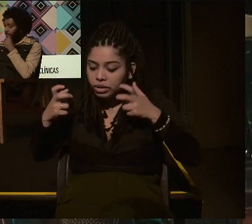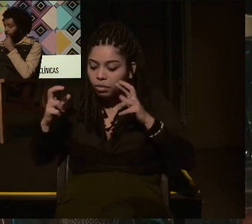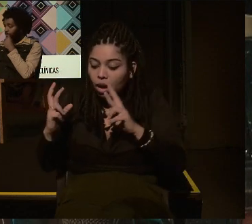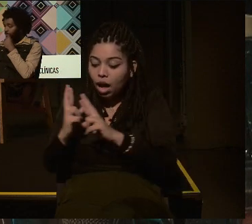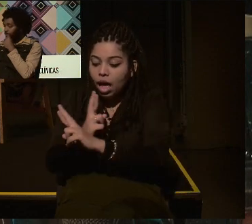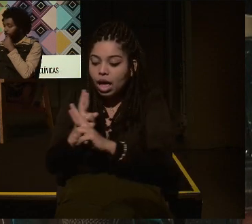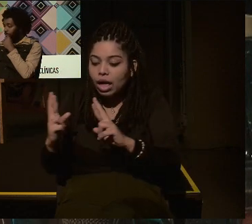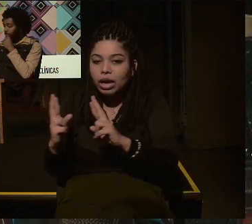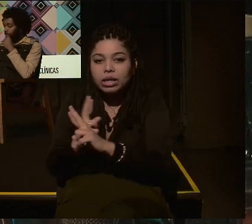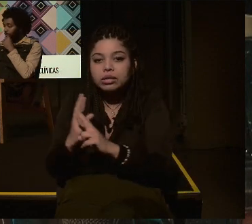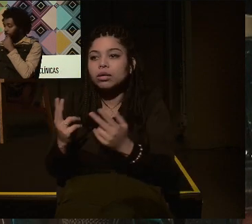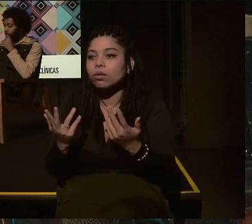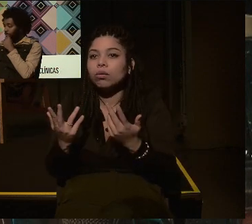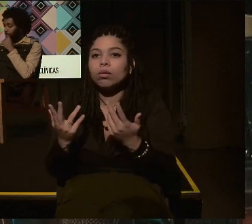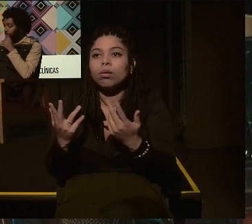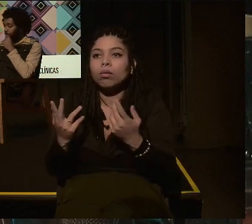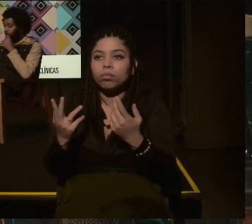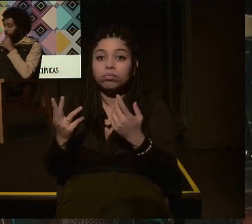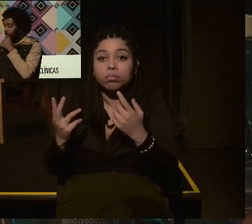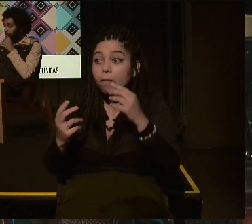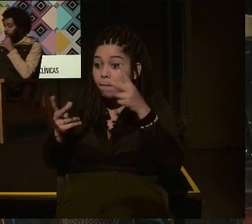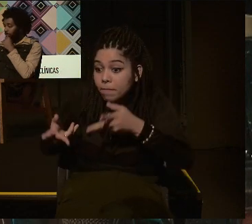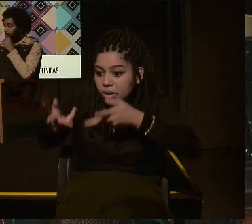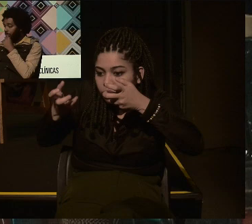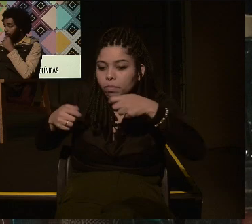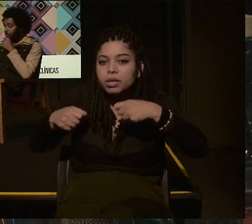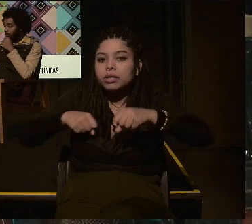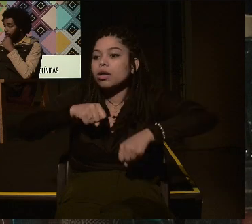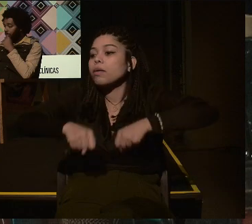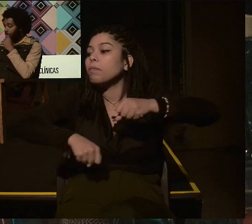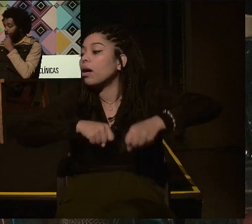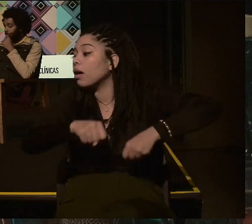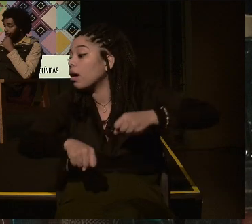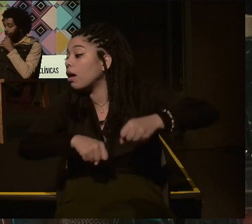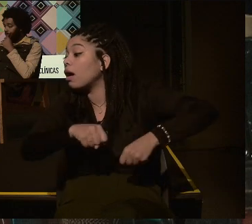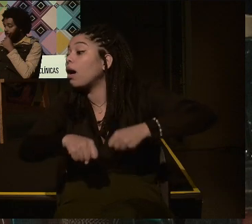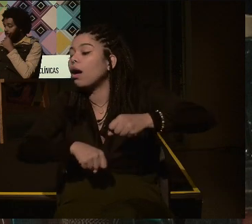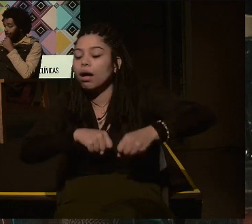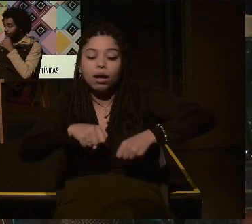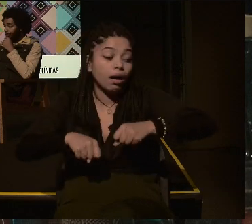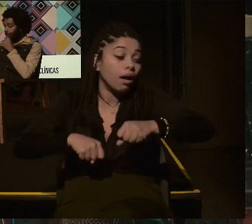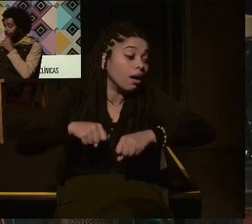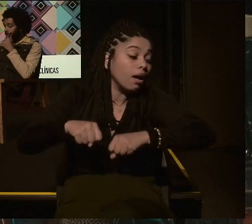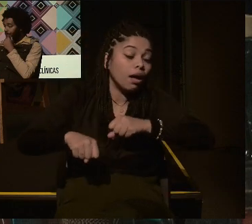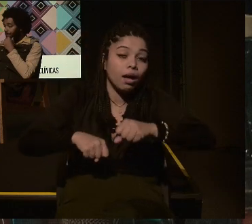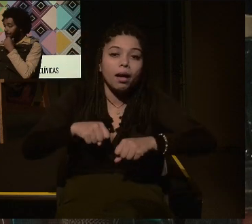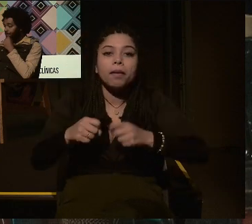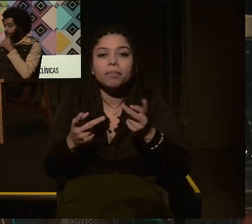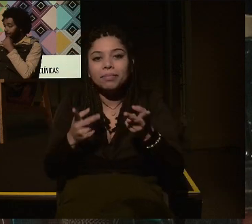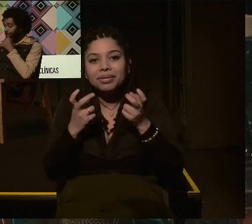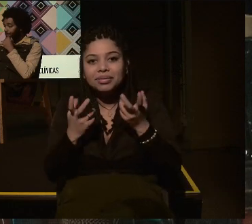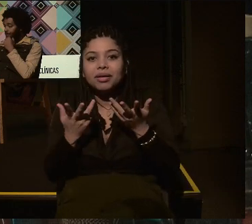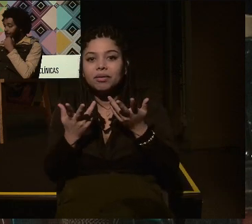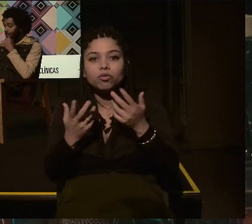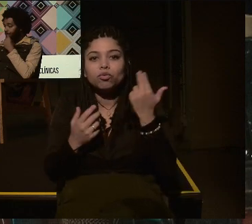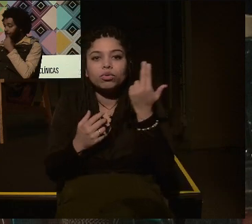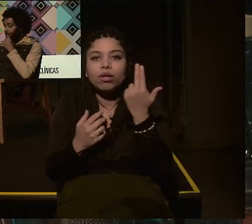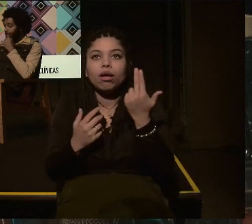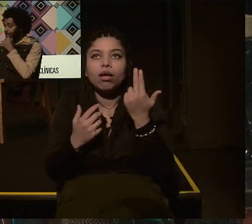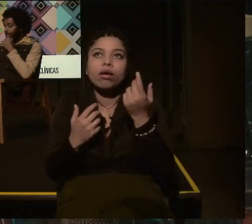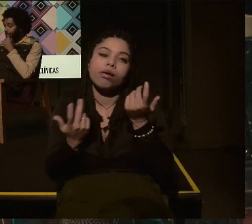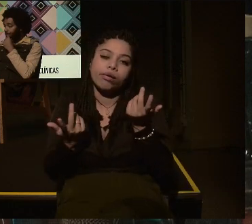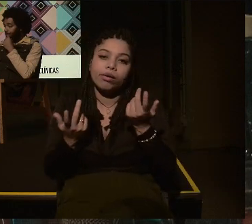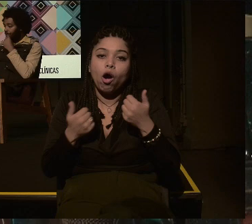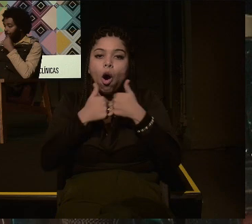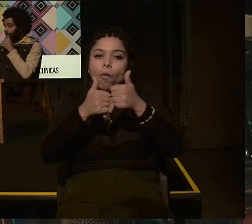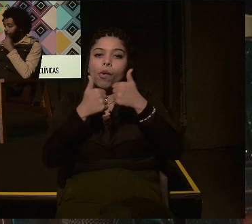você tem que estar de bike ou você tem que estar no busão. Não dá para você estar individualizado